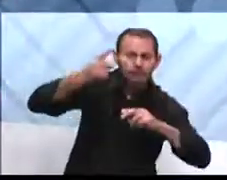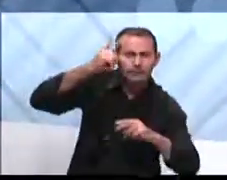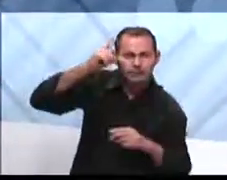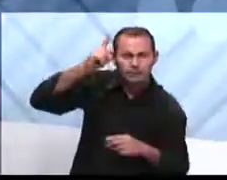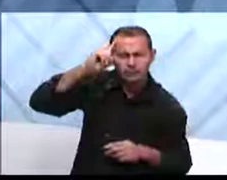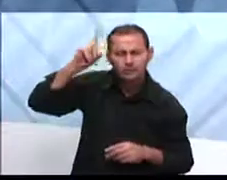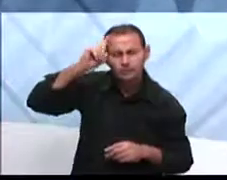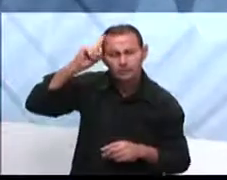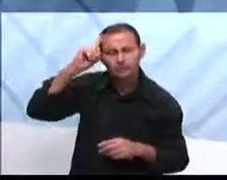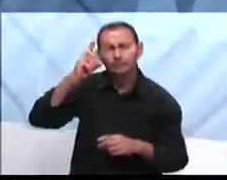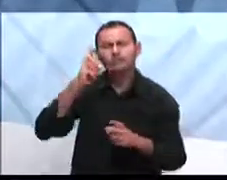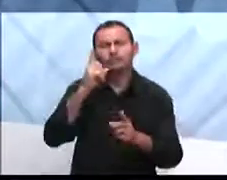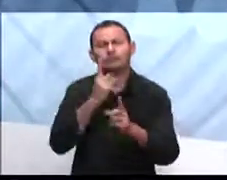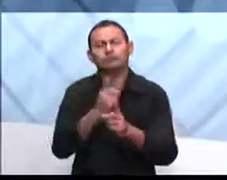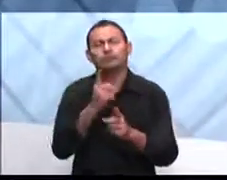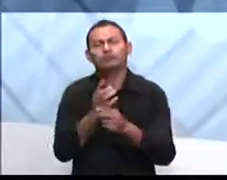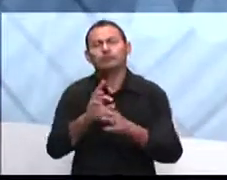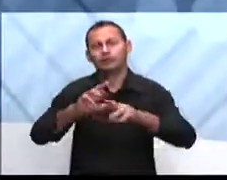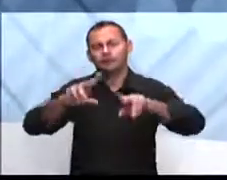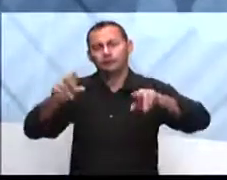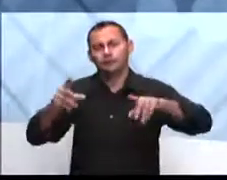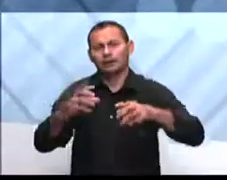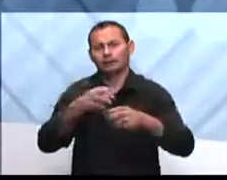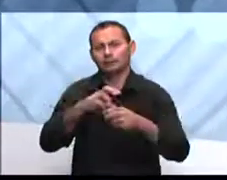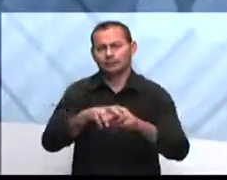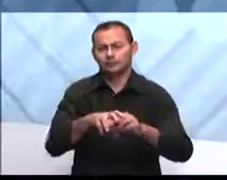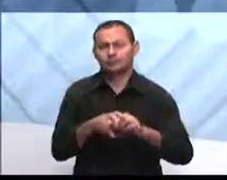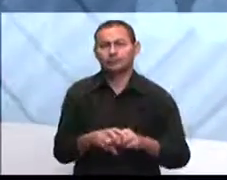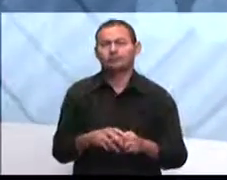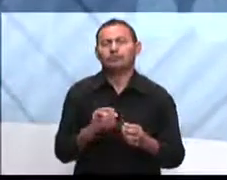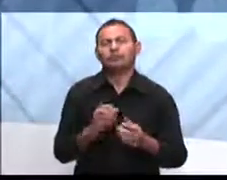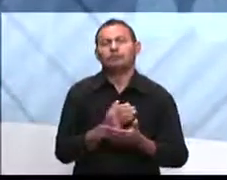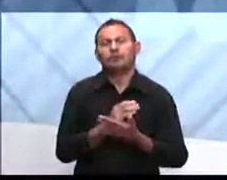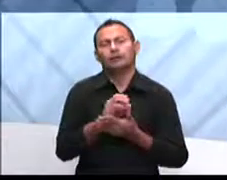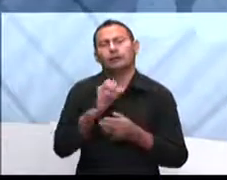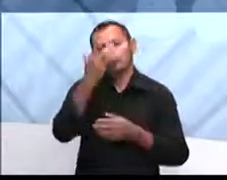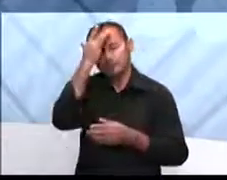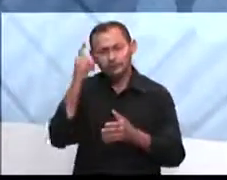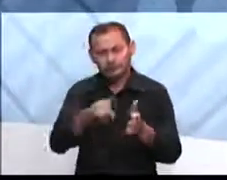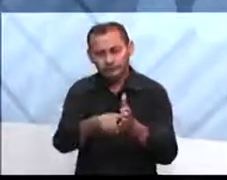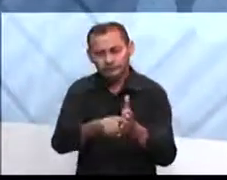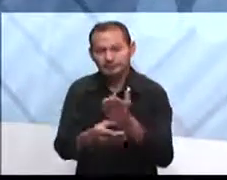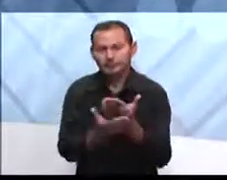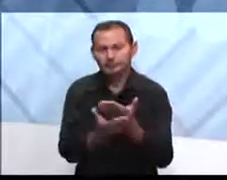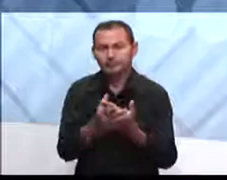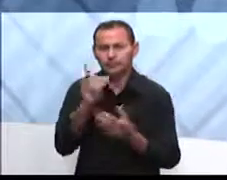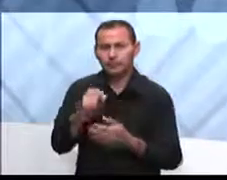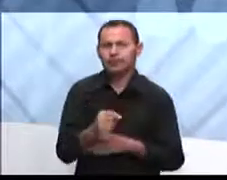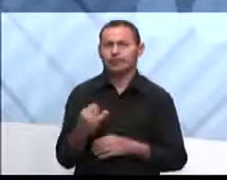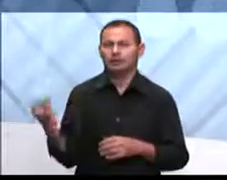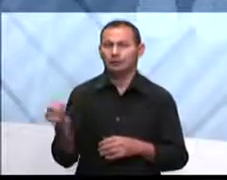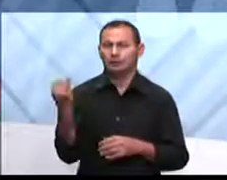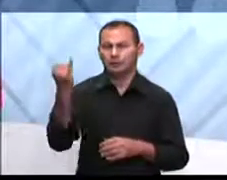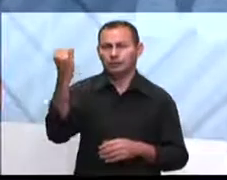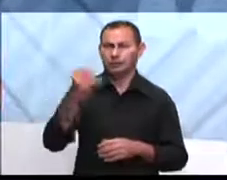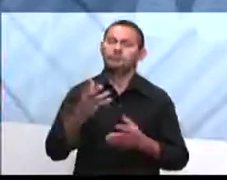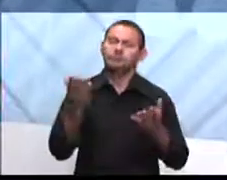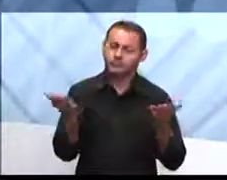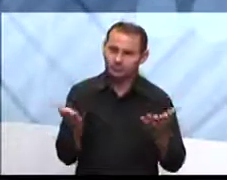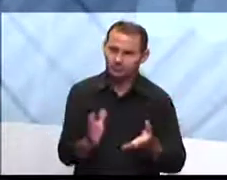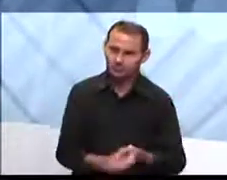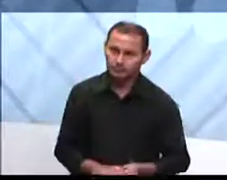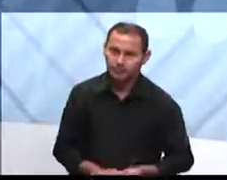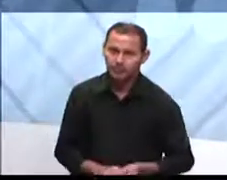que são descobertas aí várias situações que, para o pesquisador, ele é muito importante. Então, isso